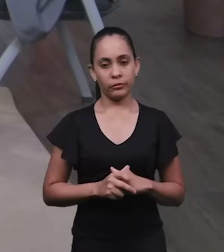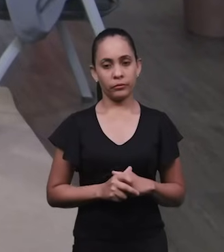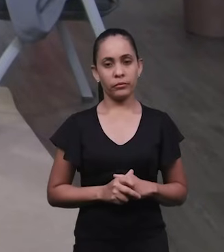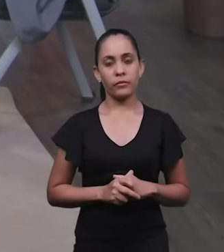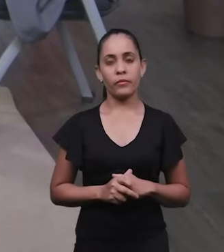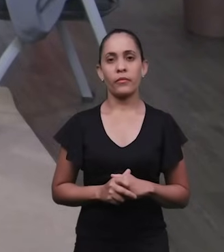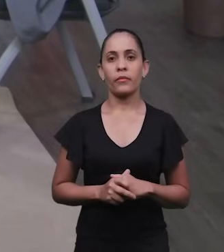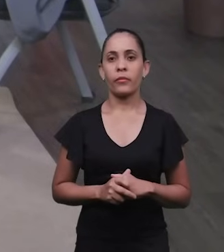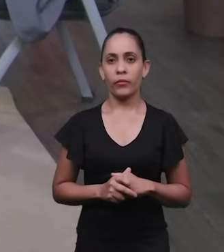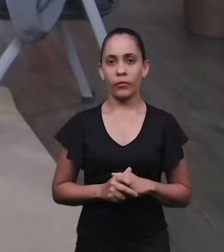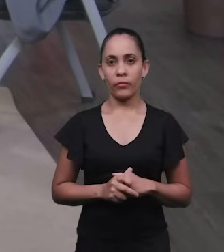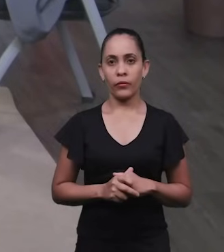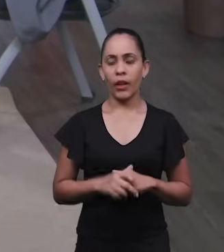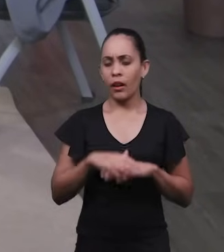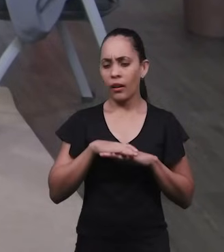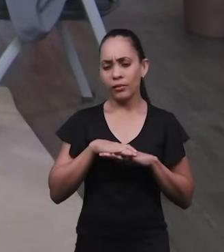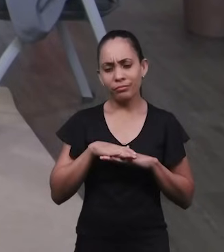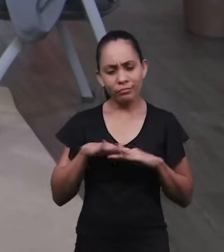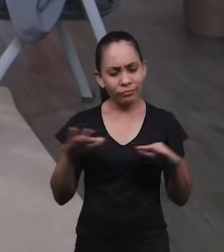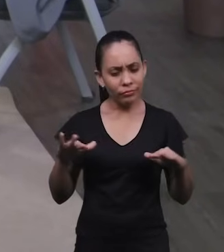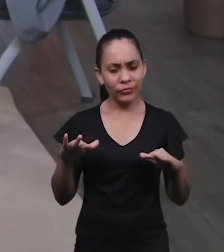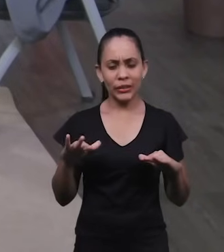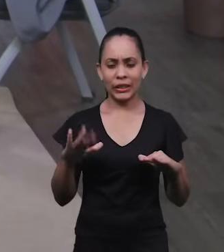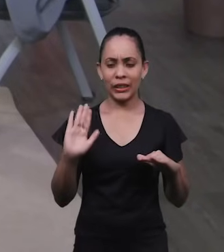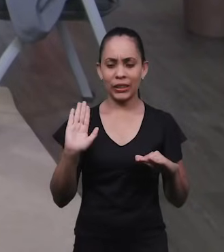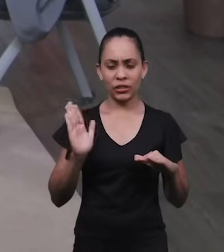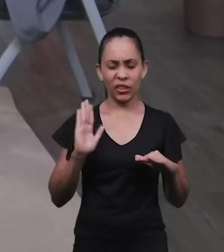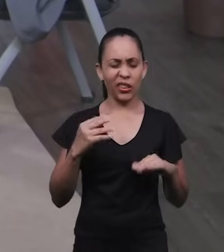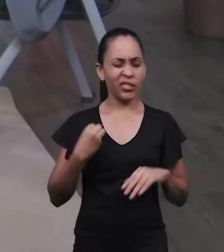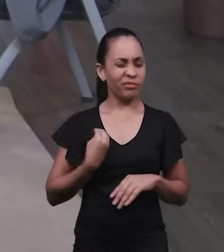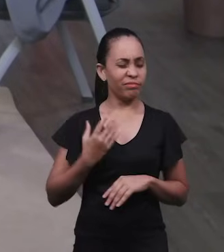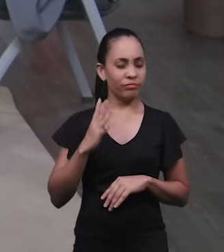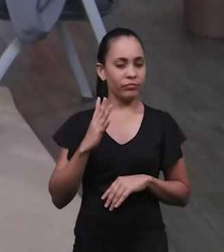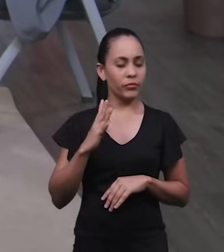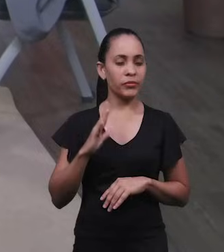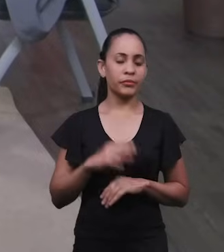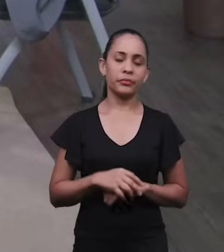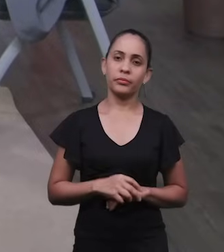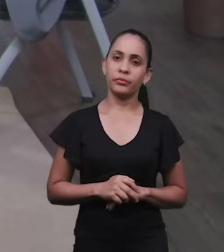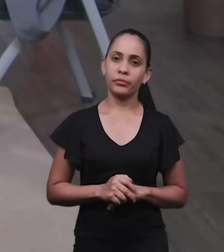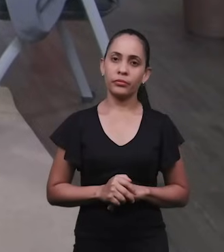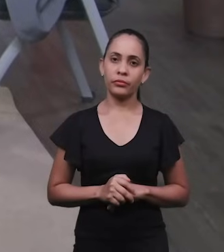Ele deu um fim naquilo que ele tinha lá